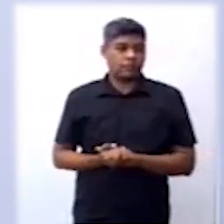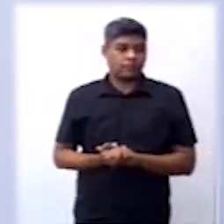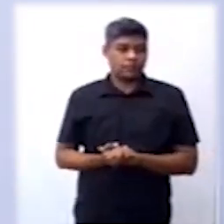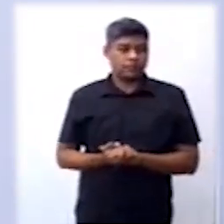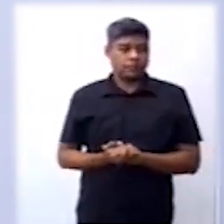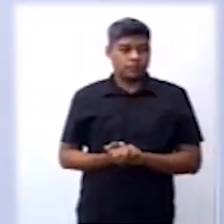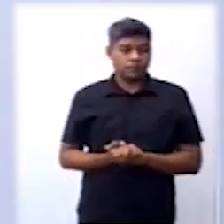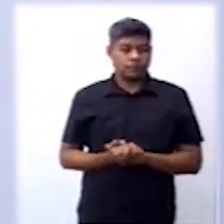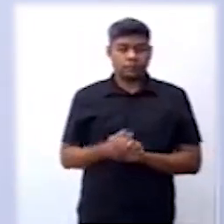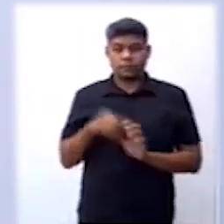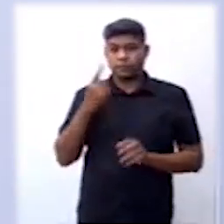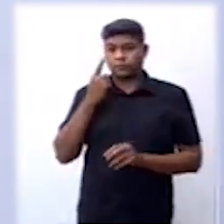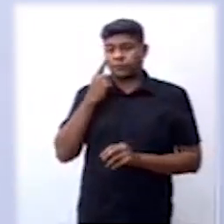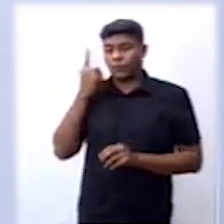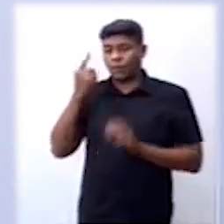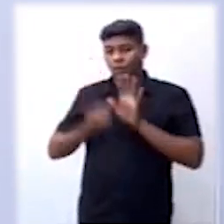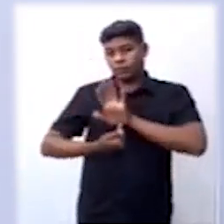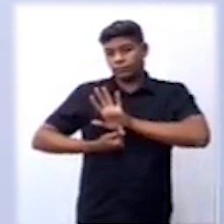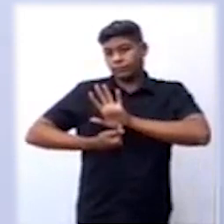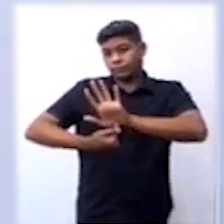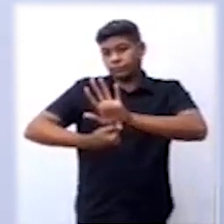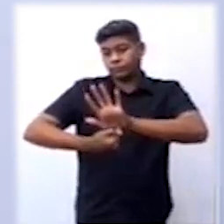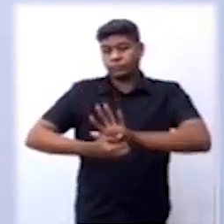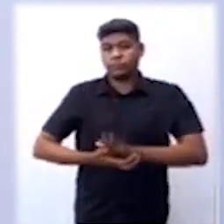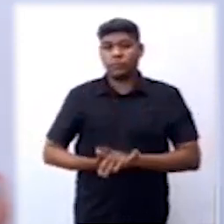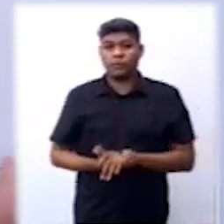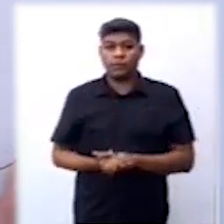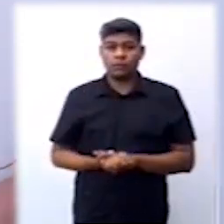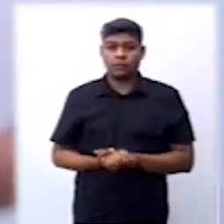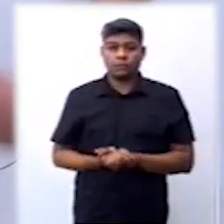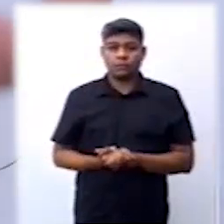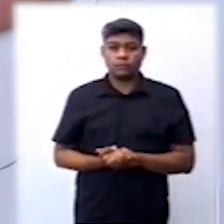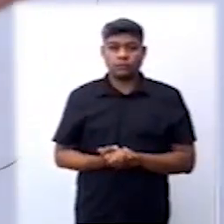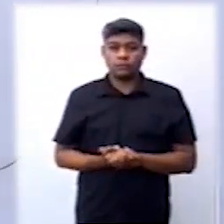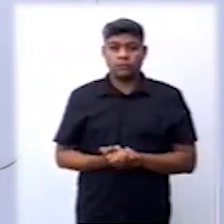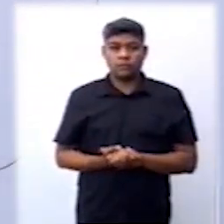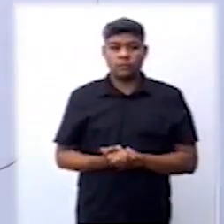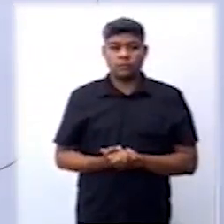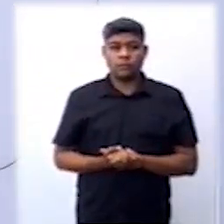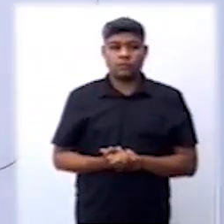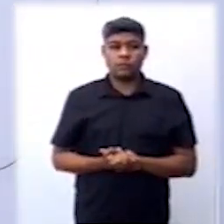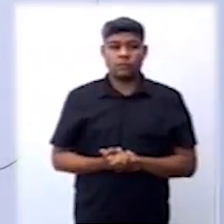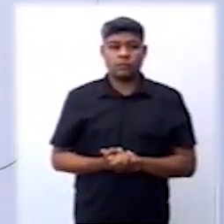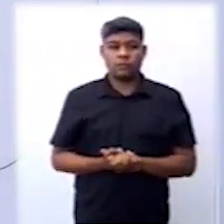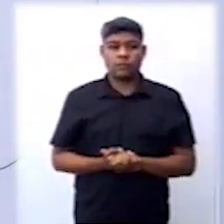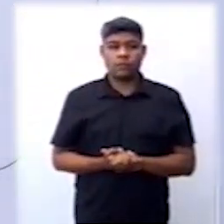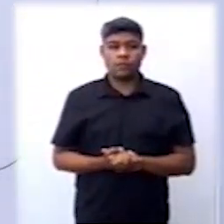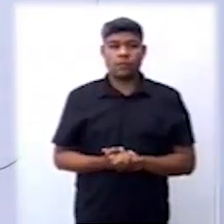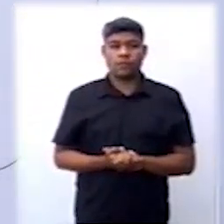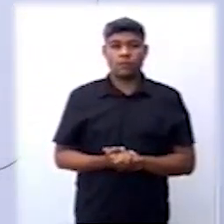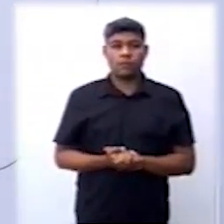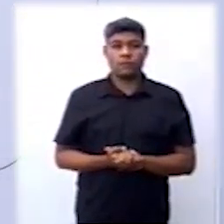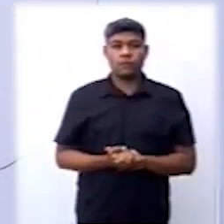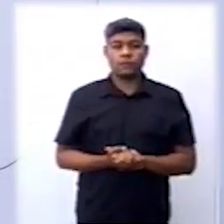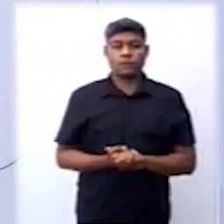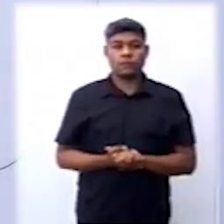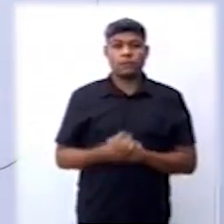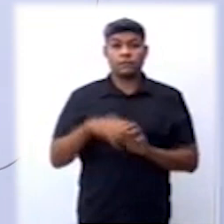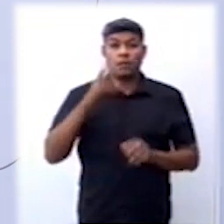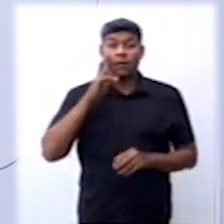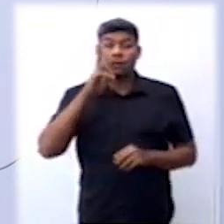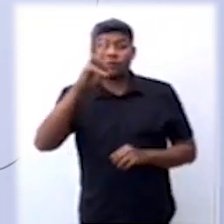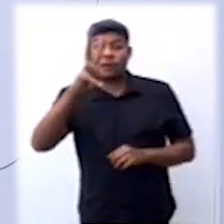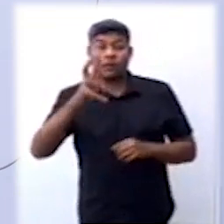galera. Deixa eu mostrar aqui. Ver aqui até onde vai no quadro. Bora ver aqui uma